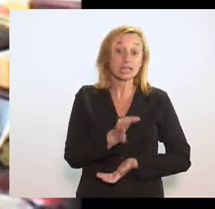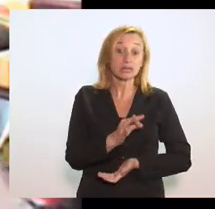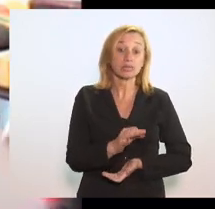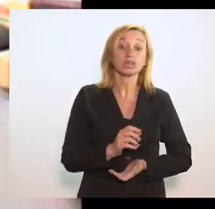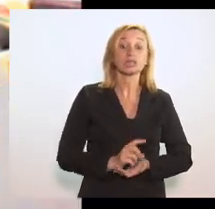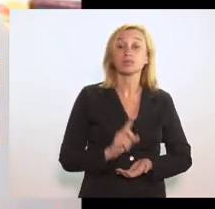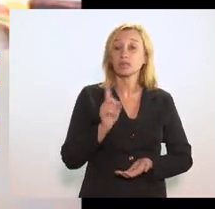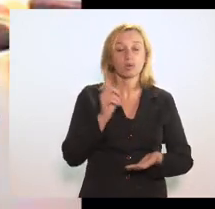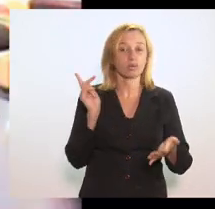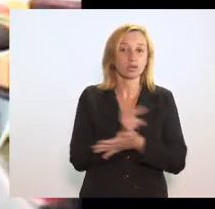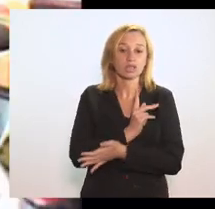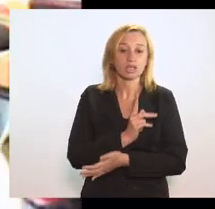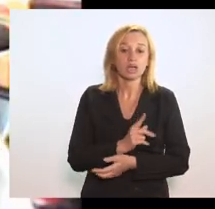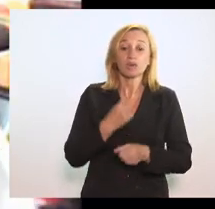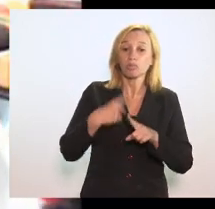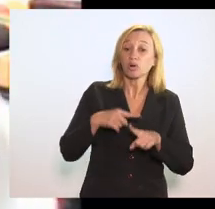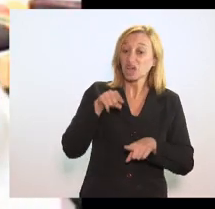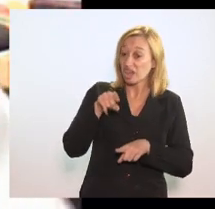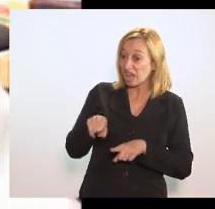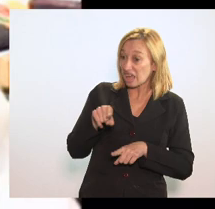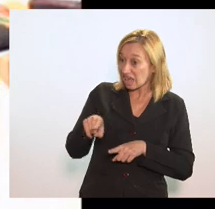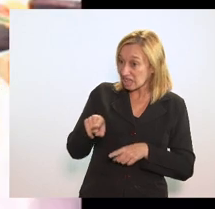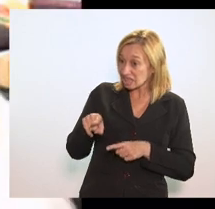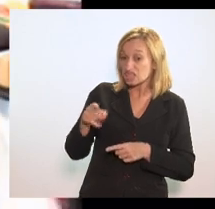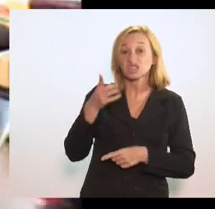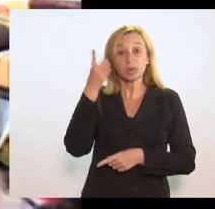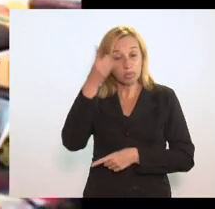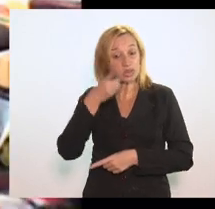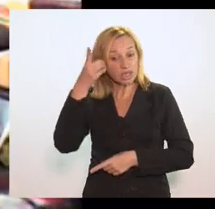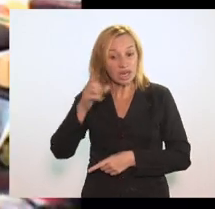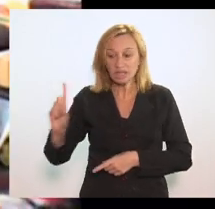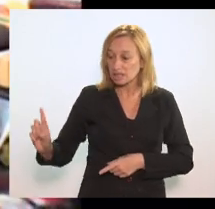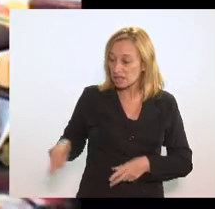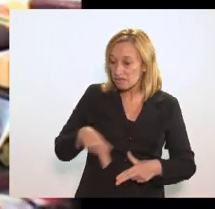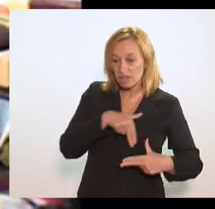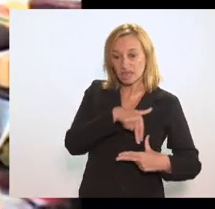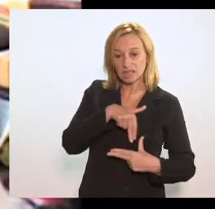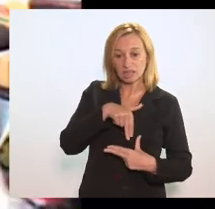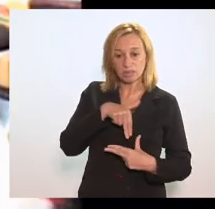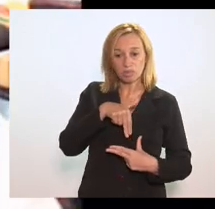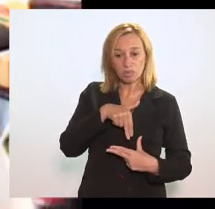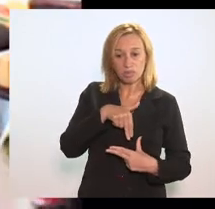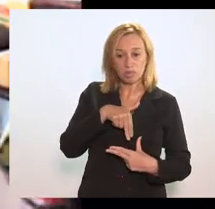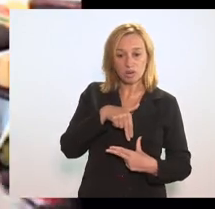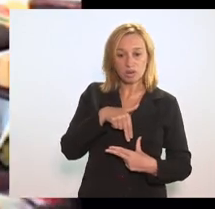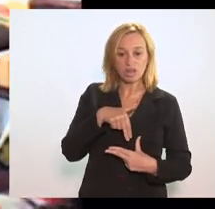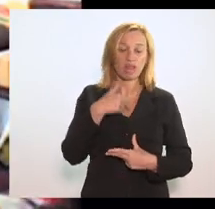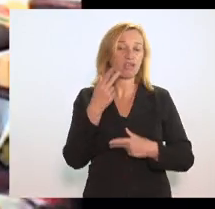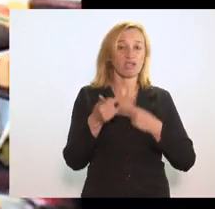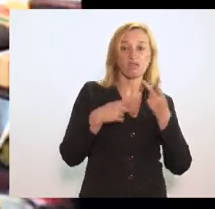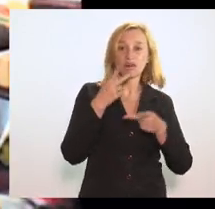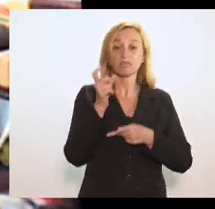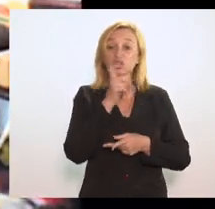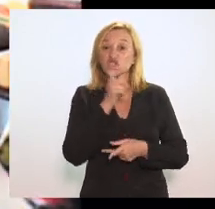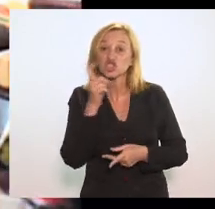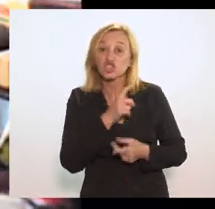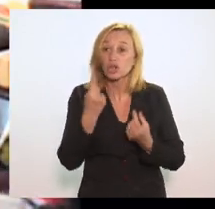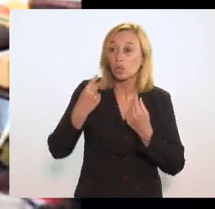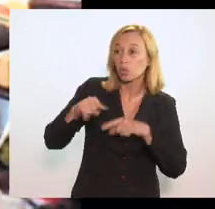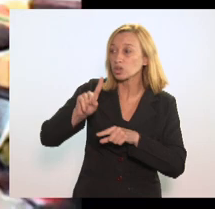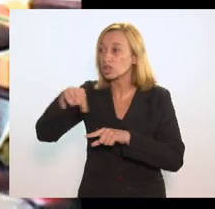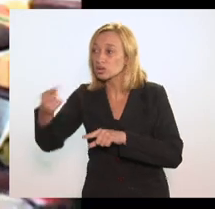isso não acontece, porque esses atores, esses deputados que vêm aqui na tribuna disseminar mentira, fazer ataques a